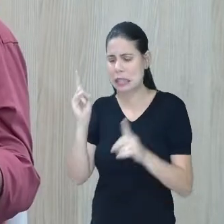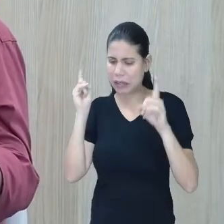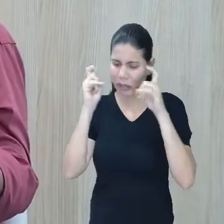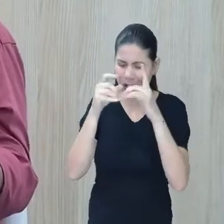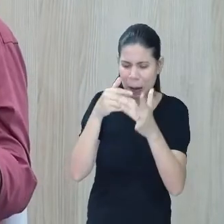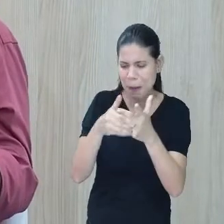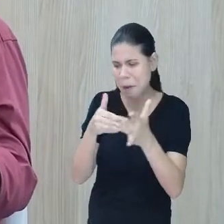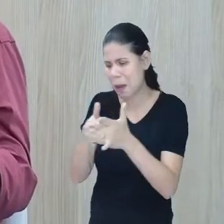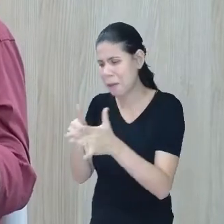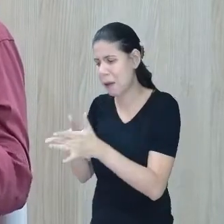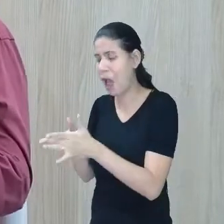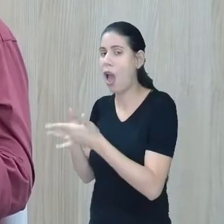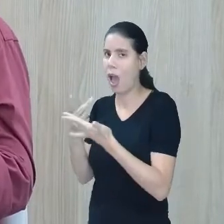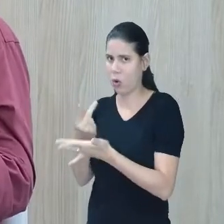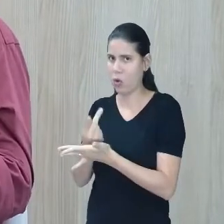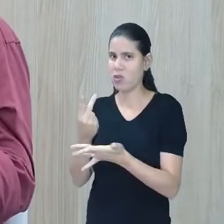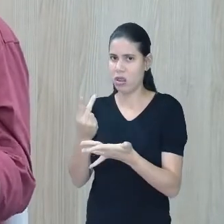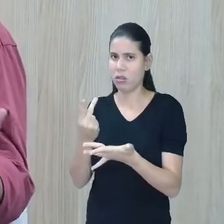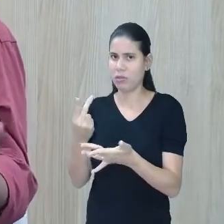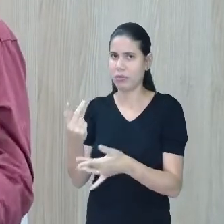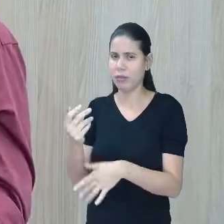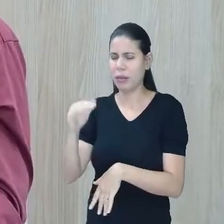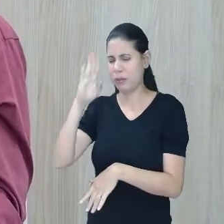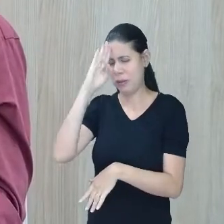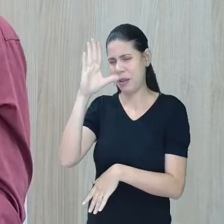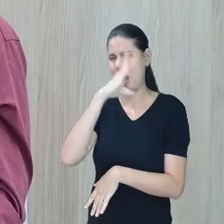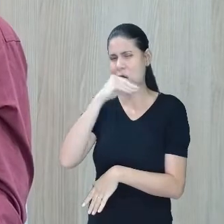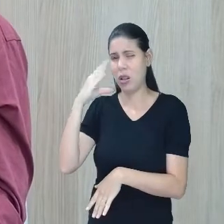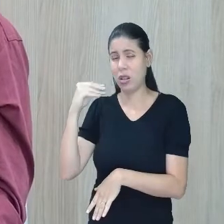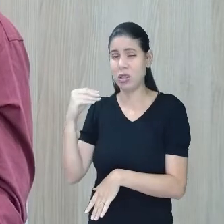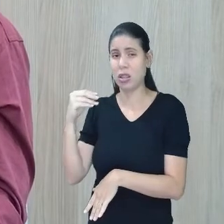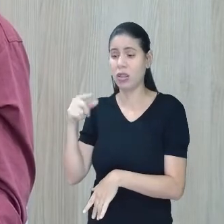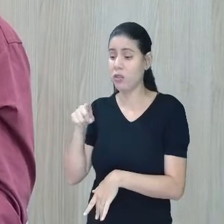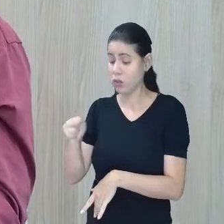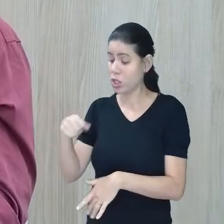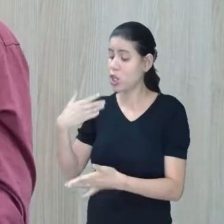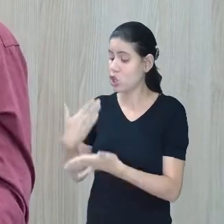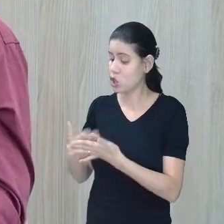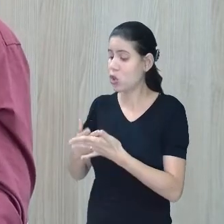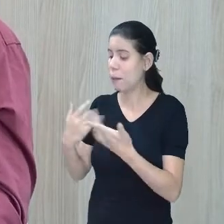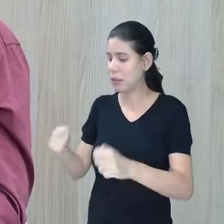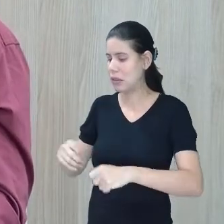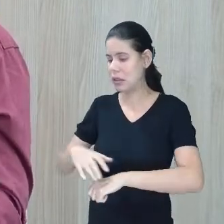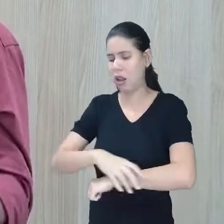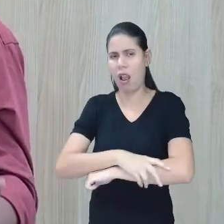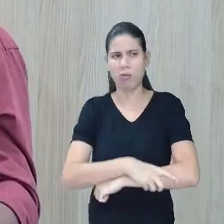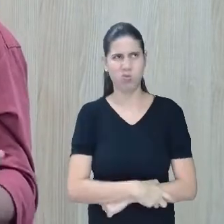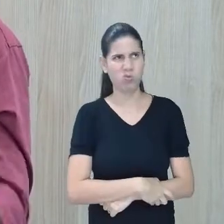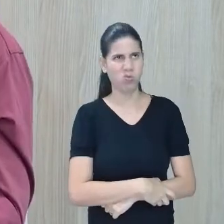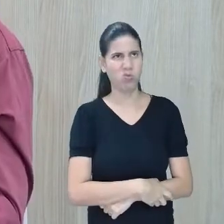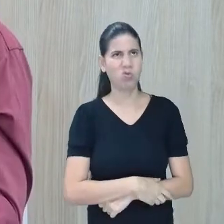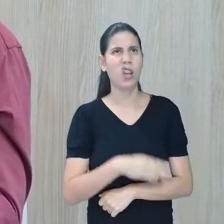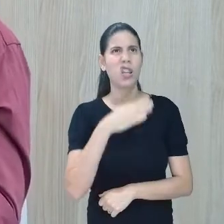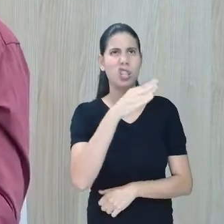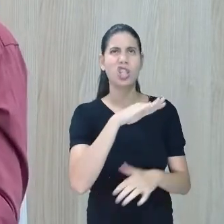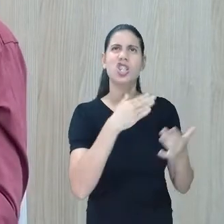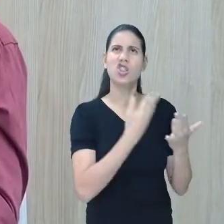estudar. Normalmente tem essa coisa. Tem adolescente, então, aí você vai ter que estudar. Ele, puxa, já tem a escola, tem que ir para cá estudar de